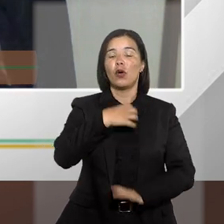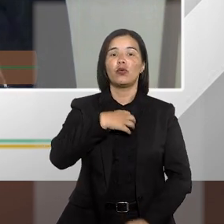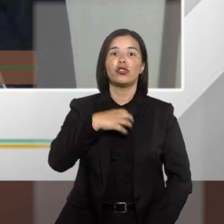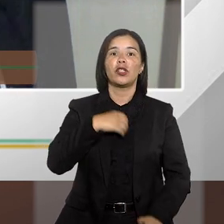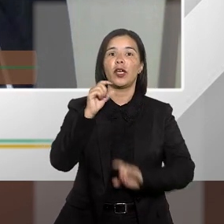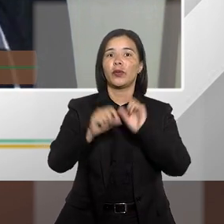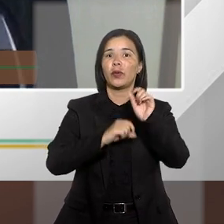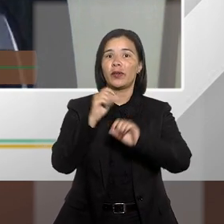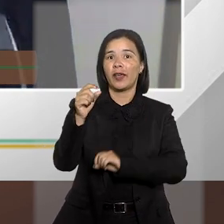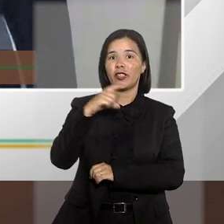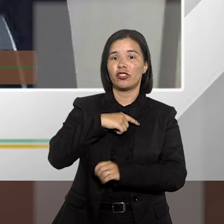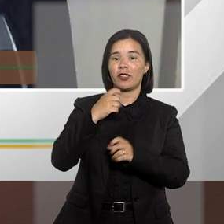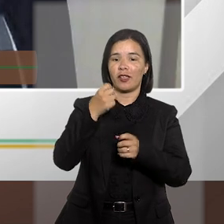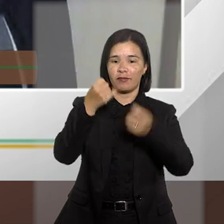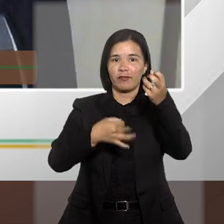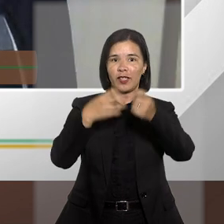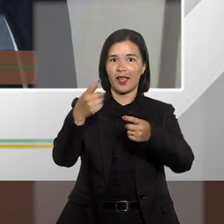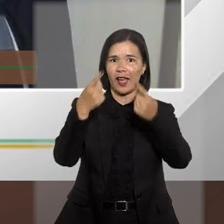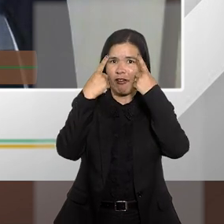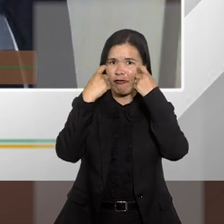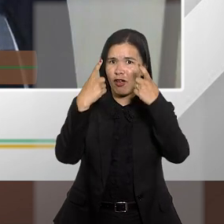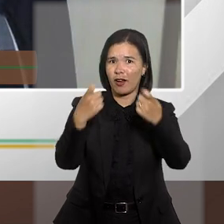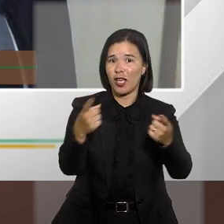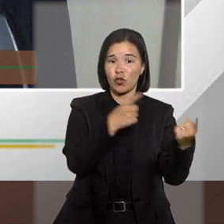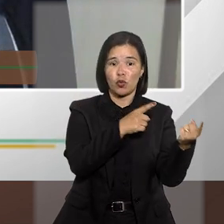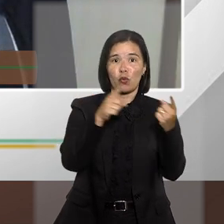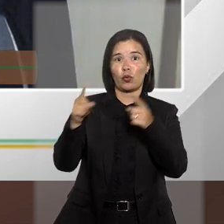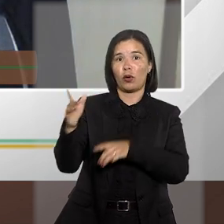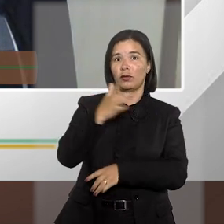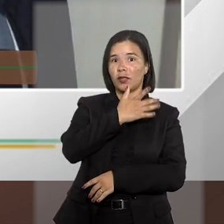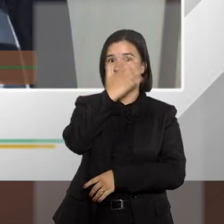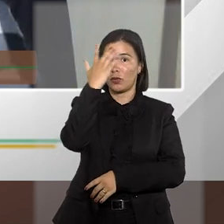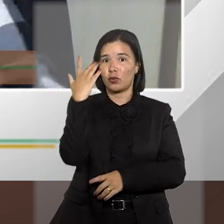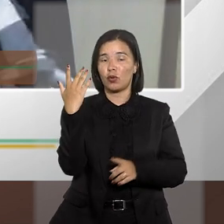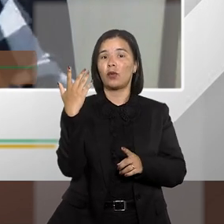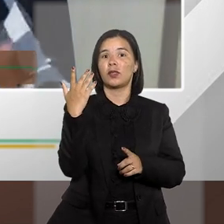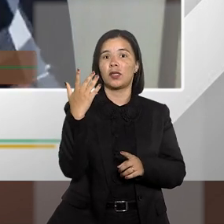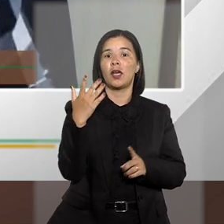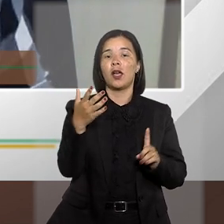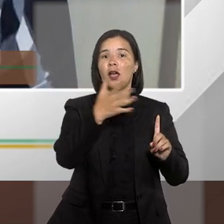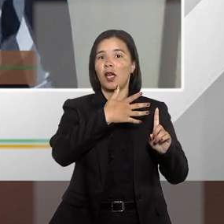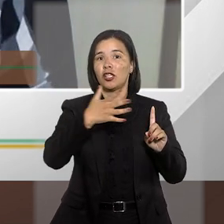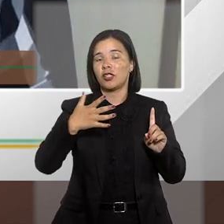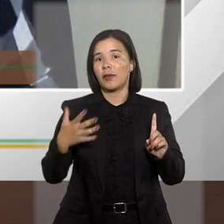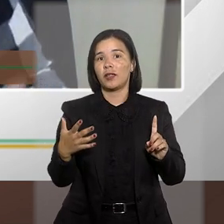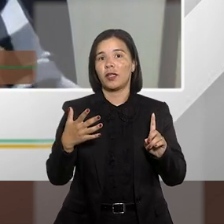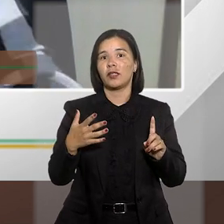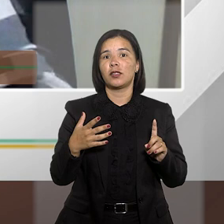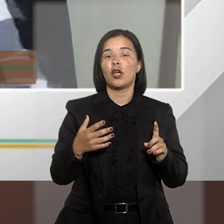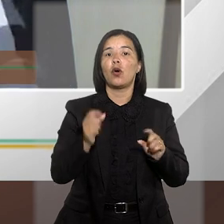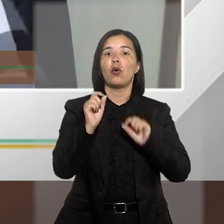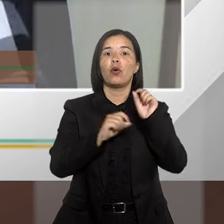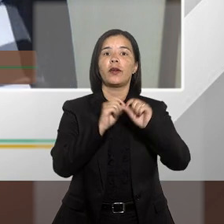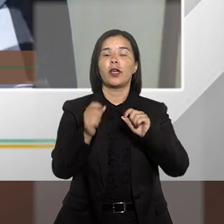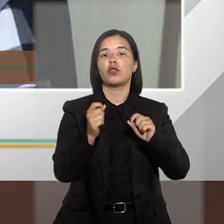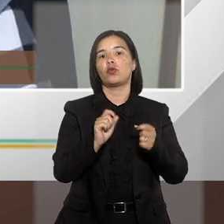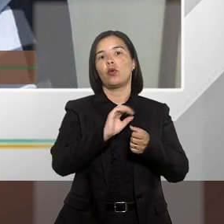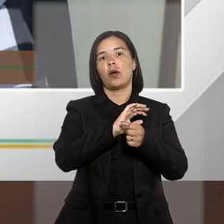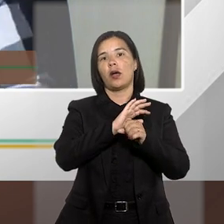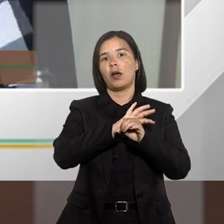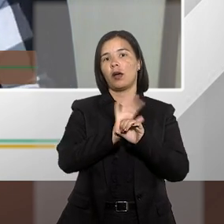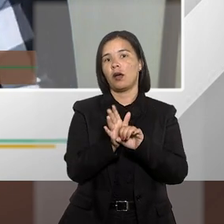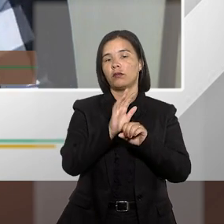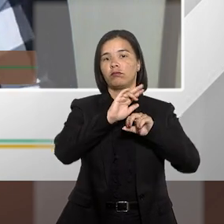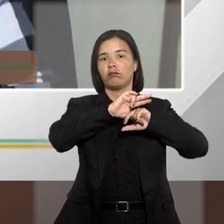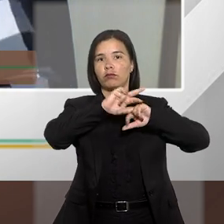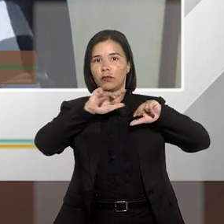da violência contra pessoas LGBTQIA+, em função da sua orientação sexual ou da sua identidade de